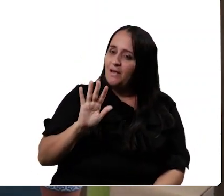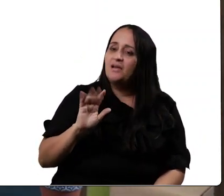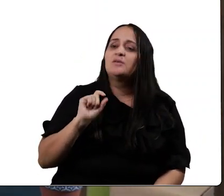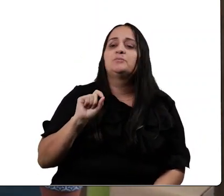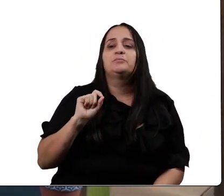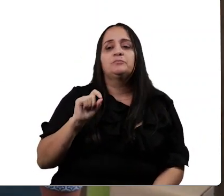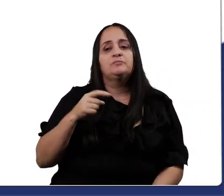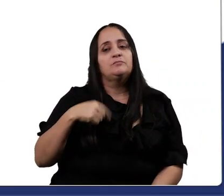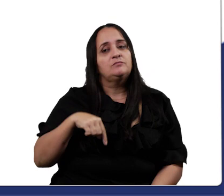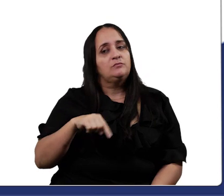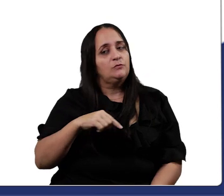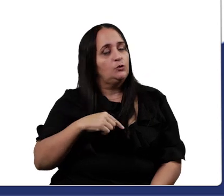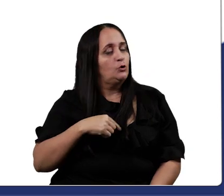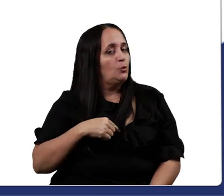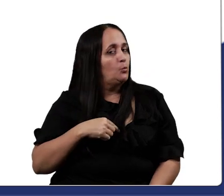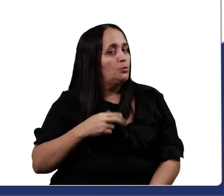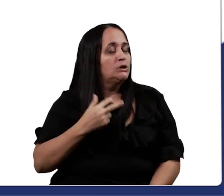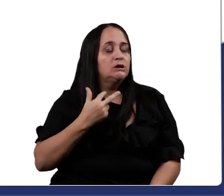confundir